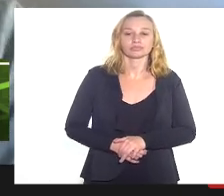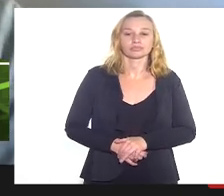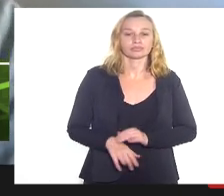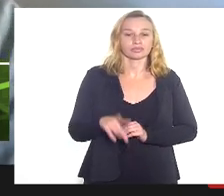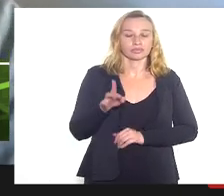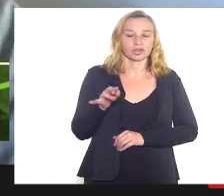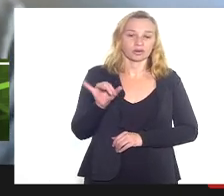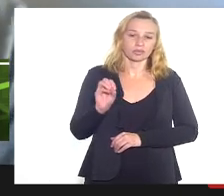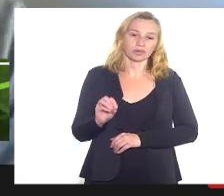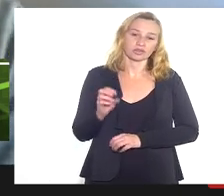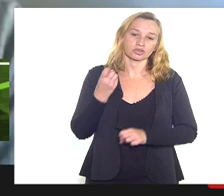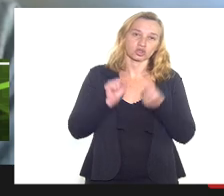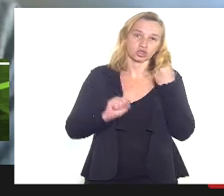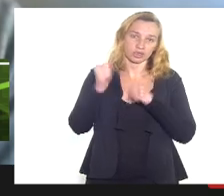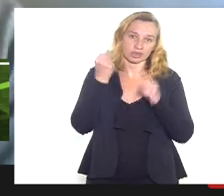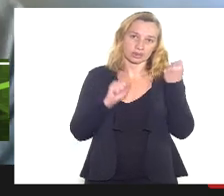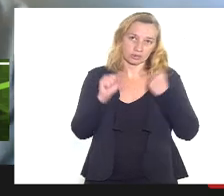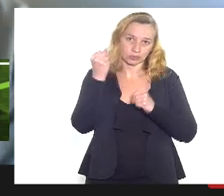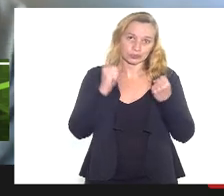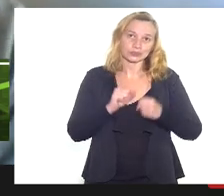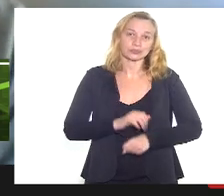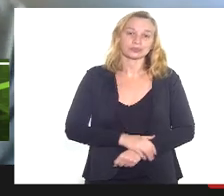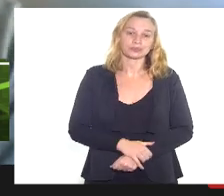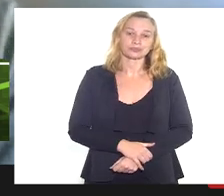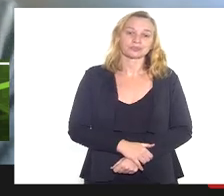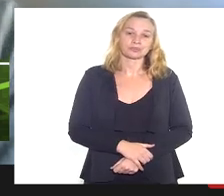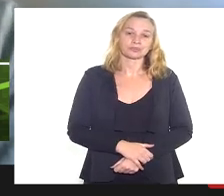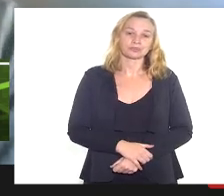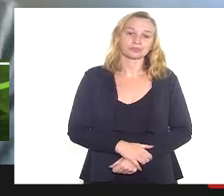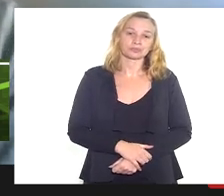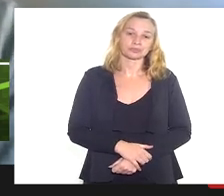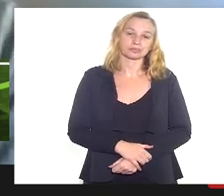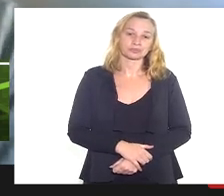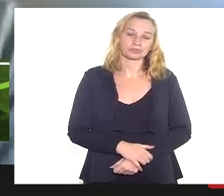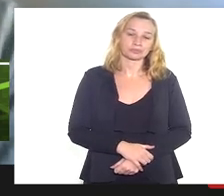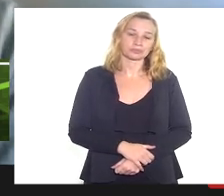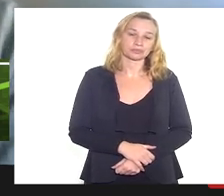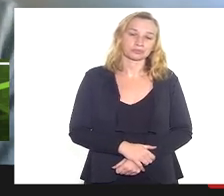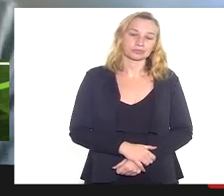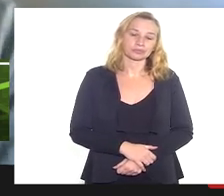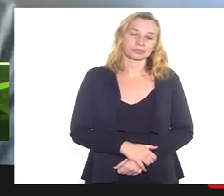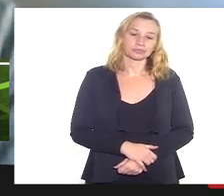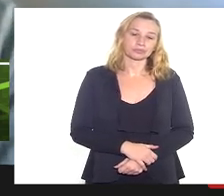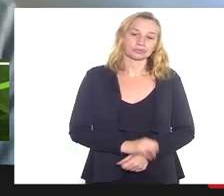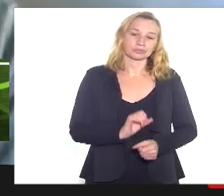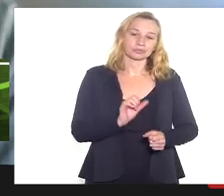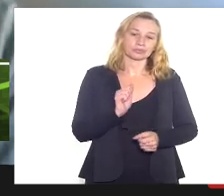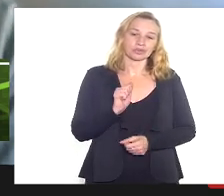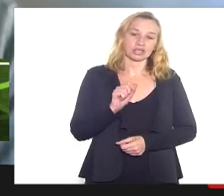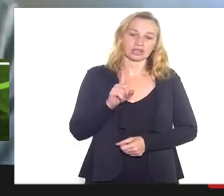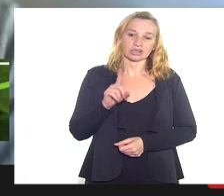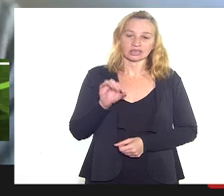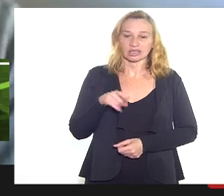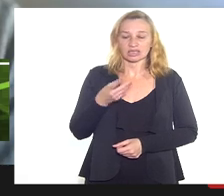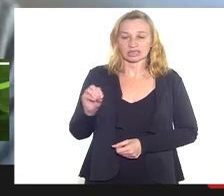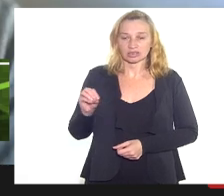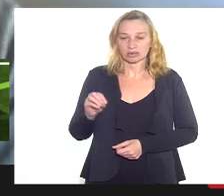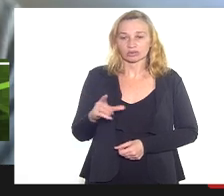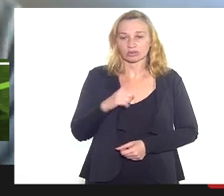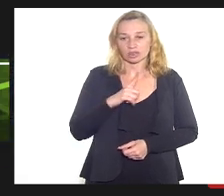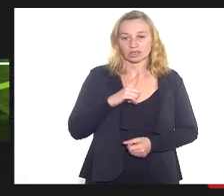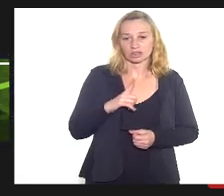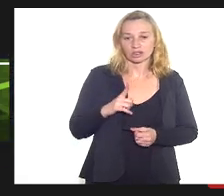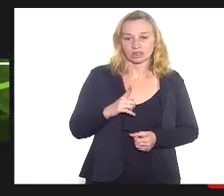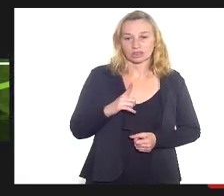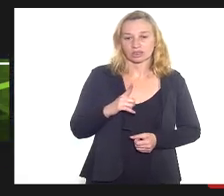repeto industrialização. A adesão ao repeto industrialização para ter este